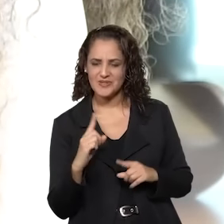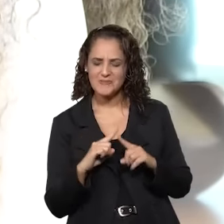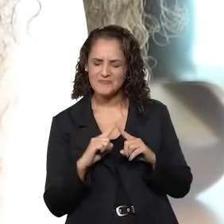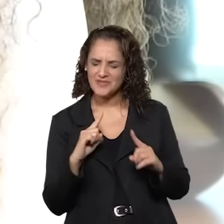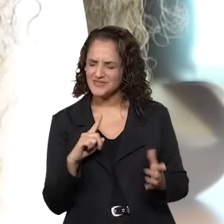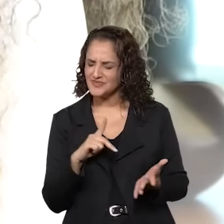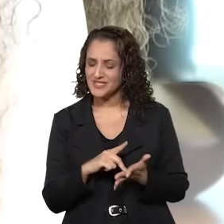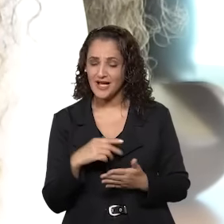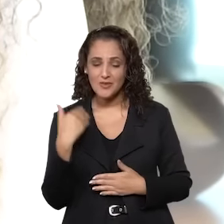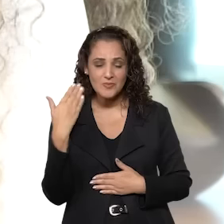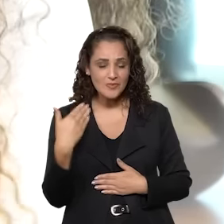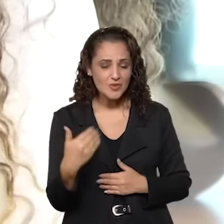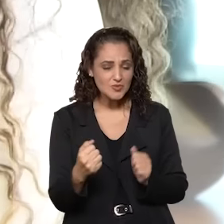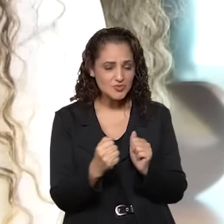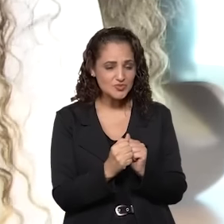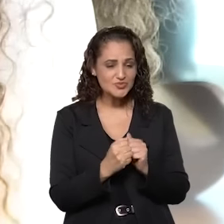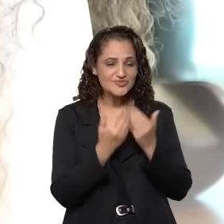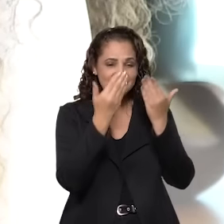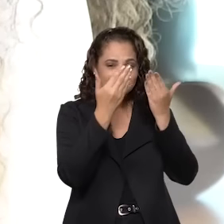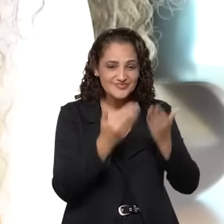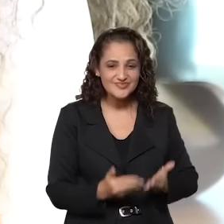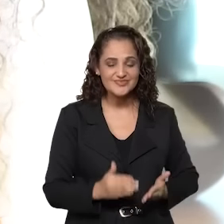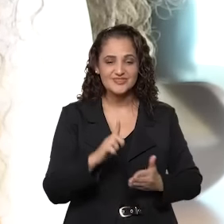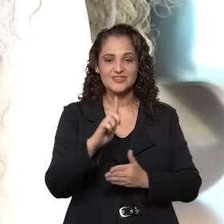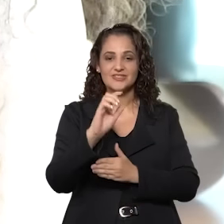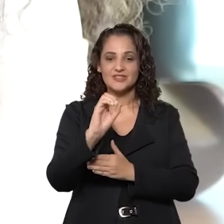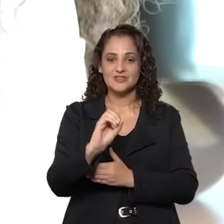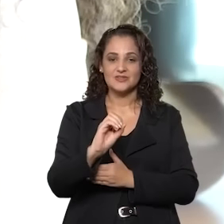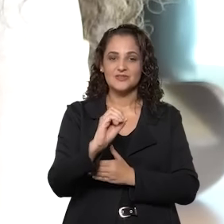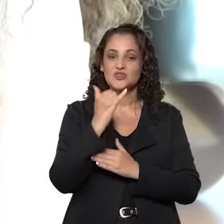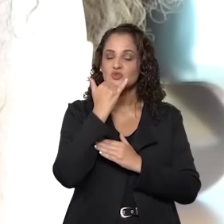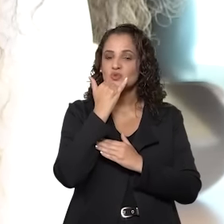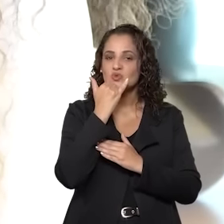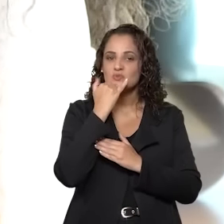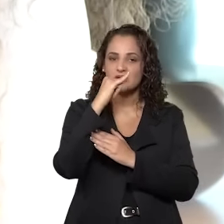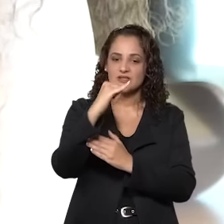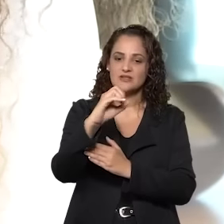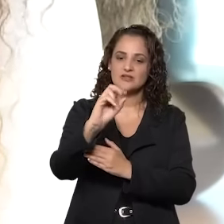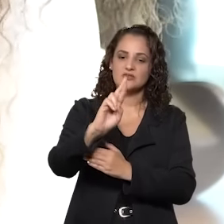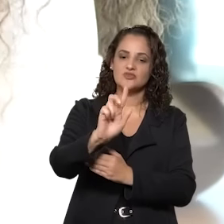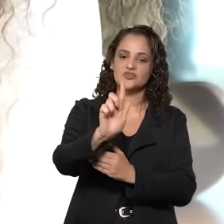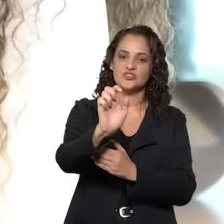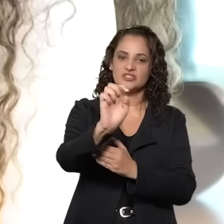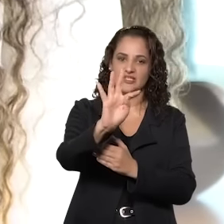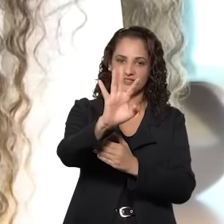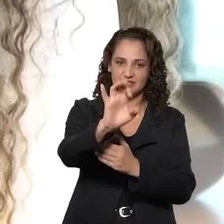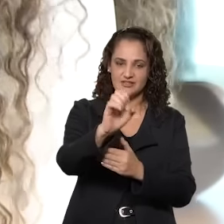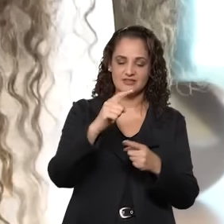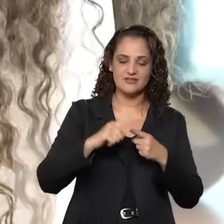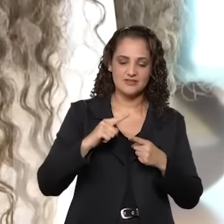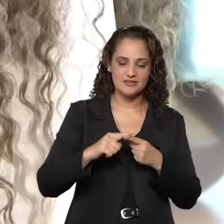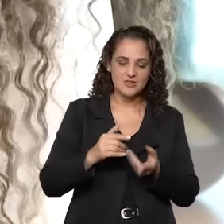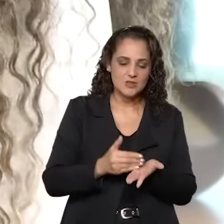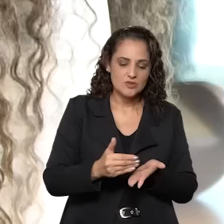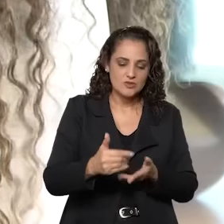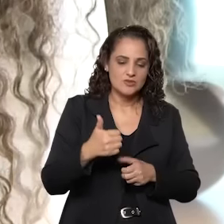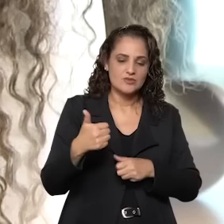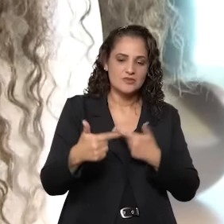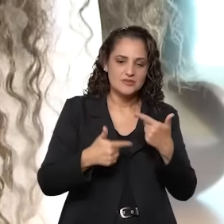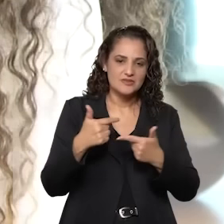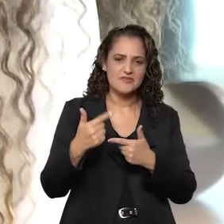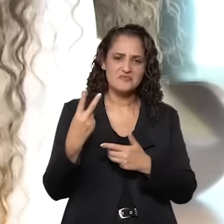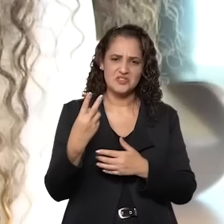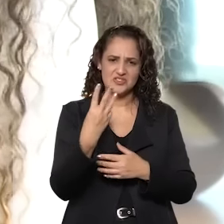Jorgete porque lá no início da minha carreira já tenho 23 anos de carreira cuidando eu não gosto nem de falar que é em RH são